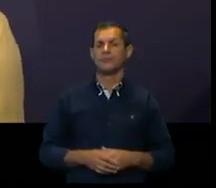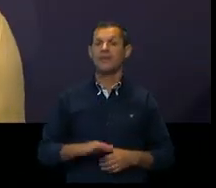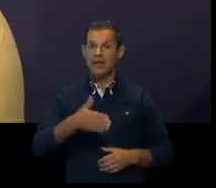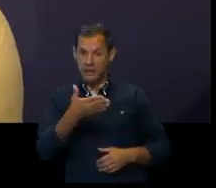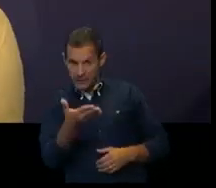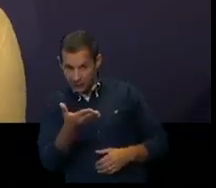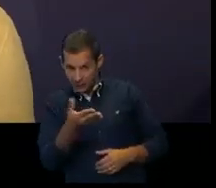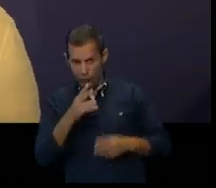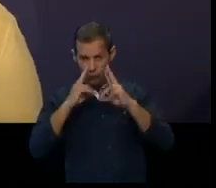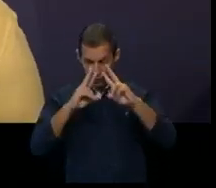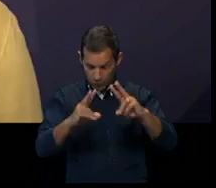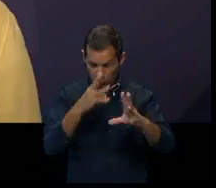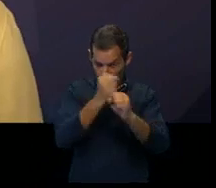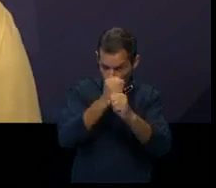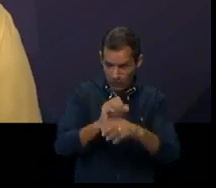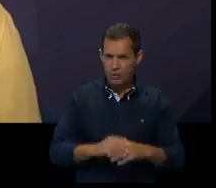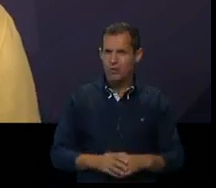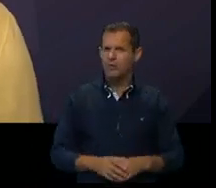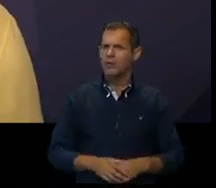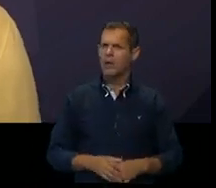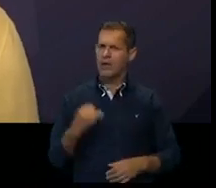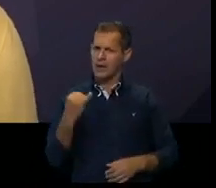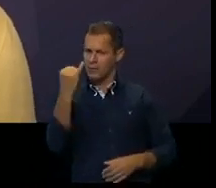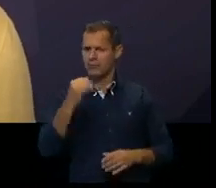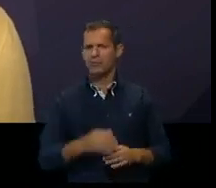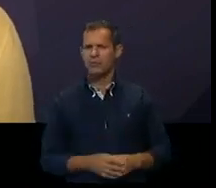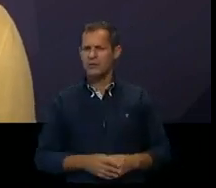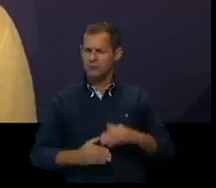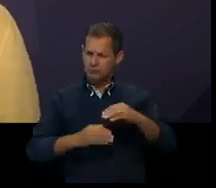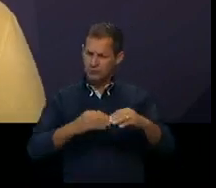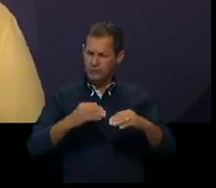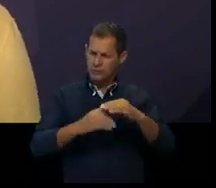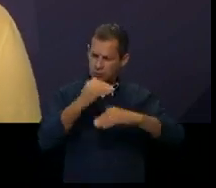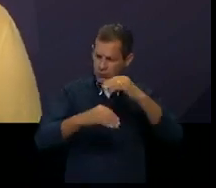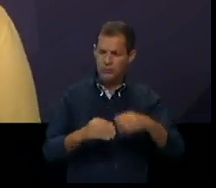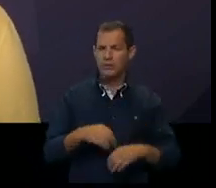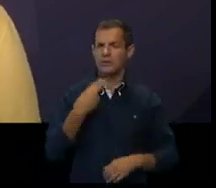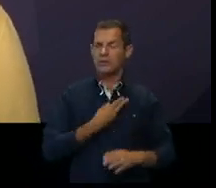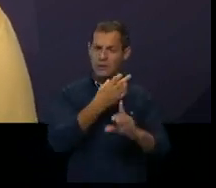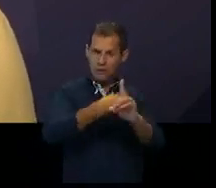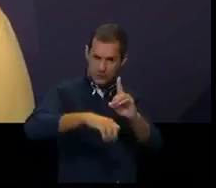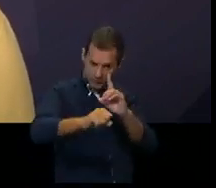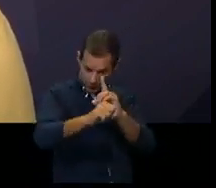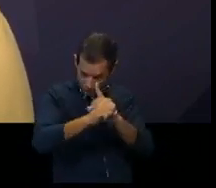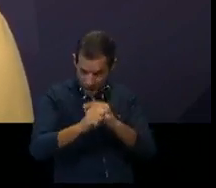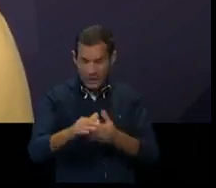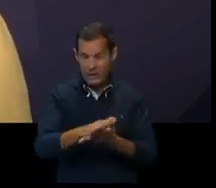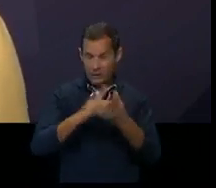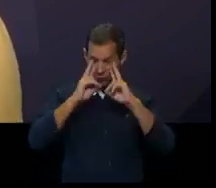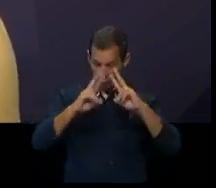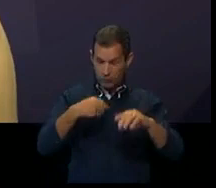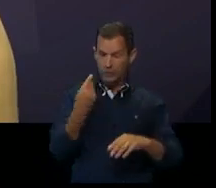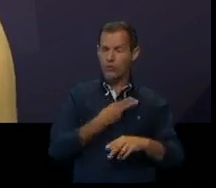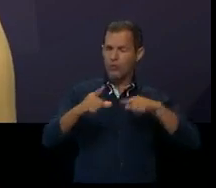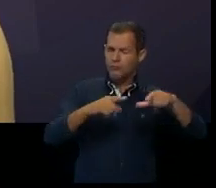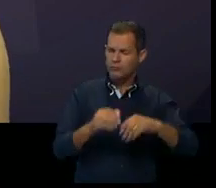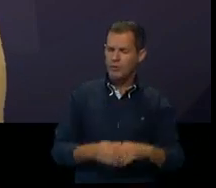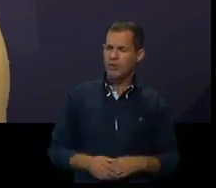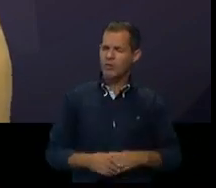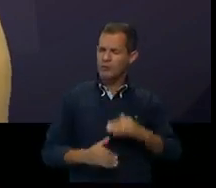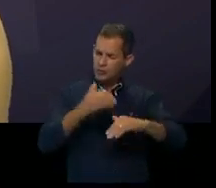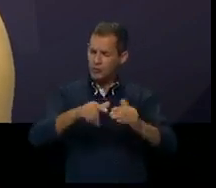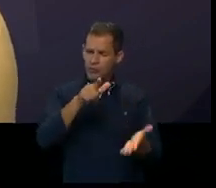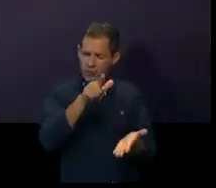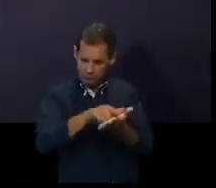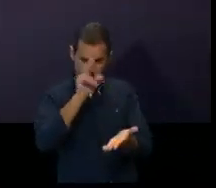E então, viu como o cálculo foi e é indispensável na construção da nossa sociedade? E nada como ver nosso trabalho sair do papel,